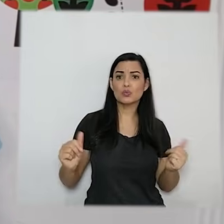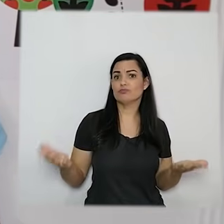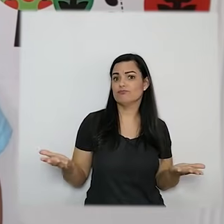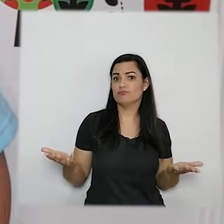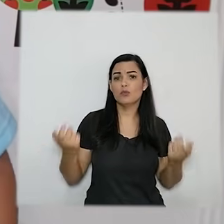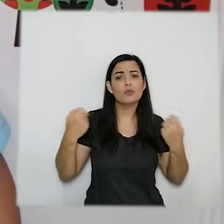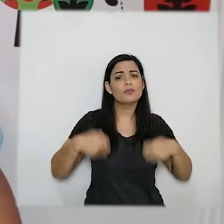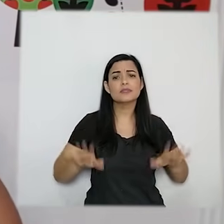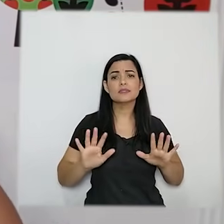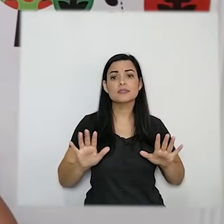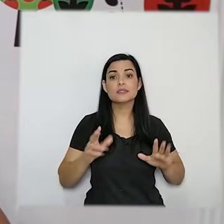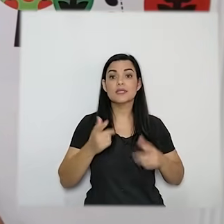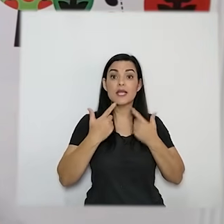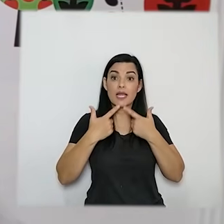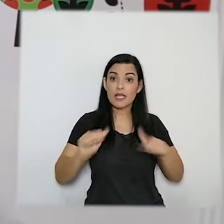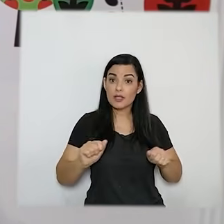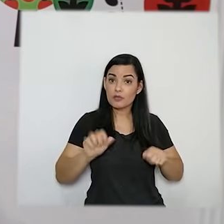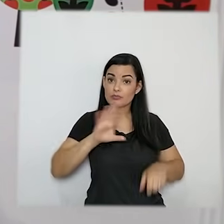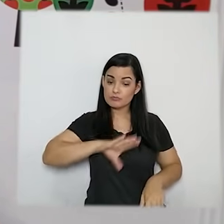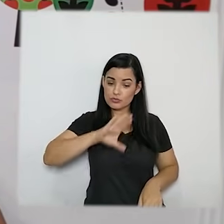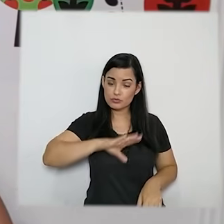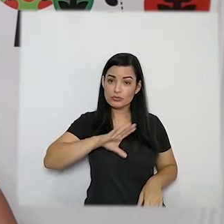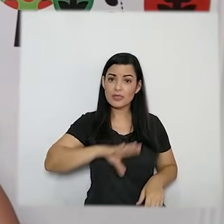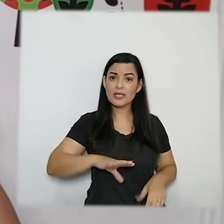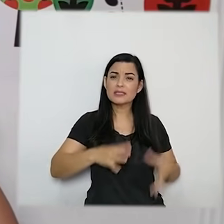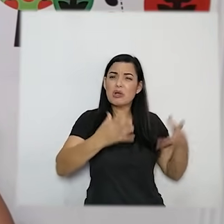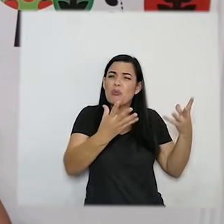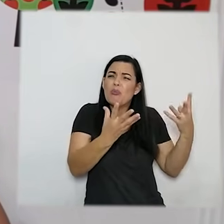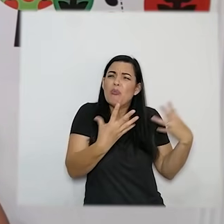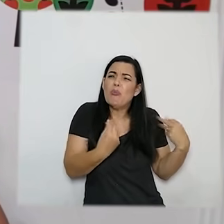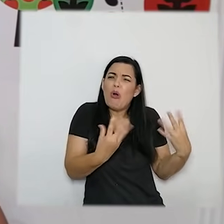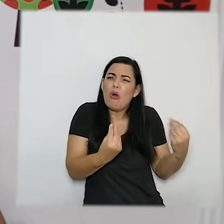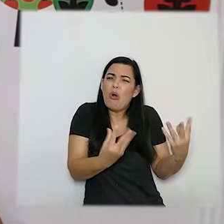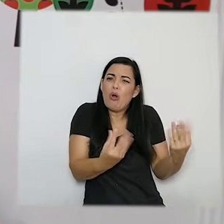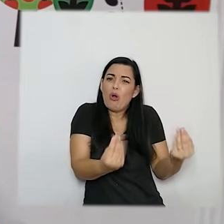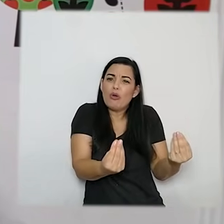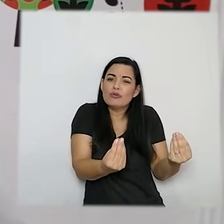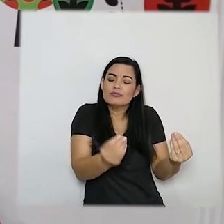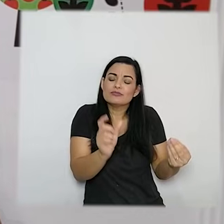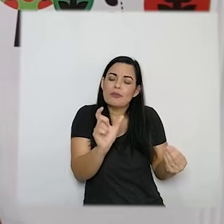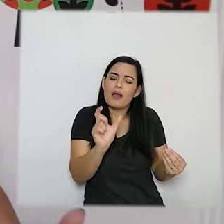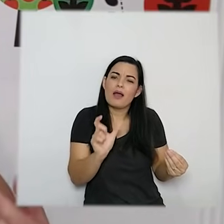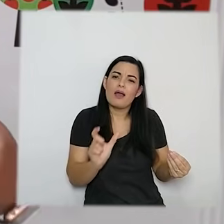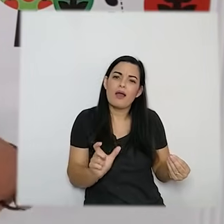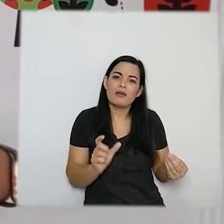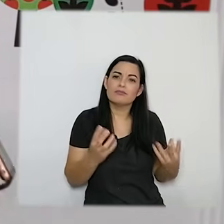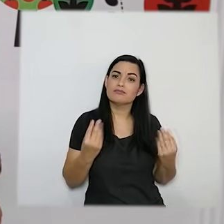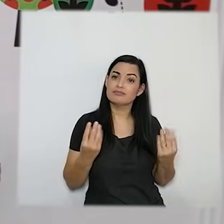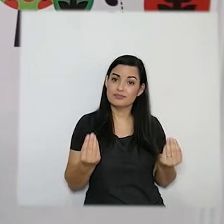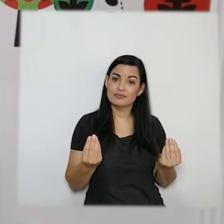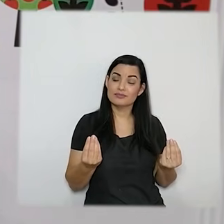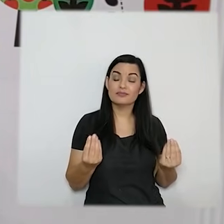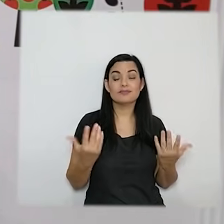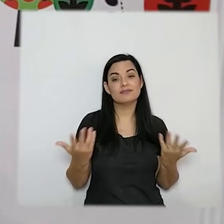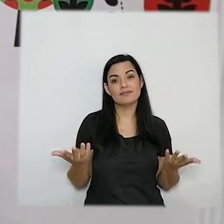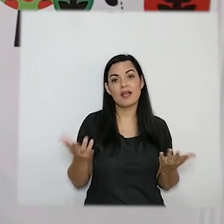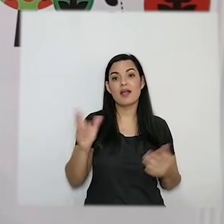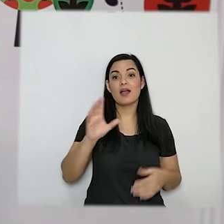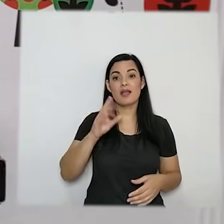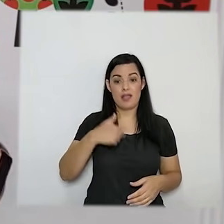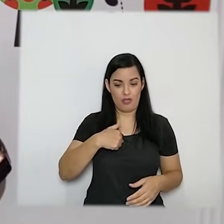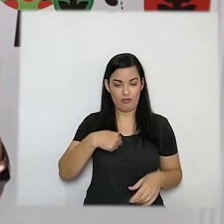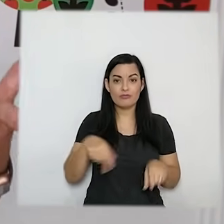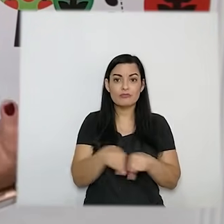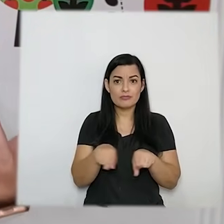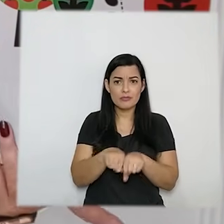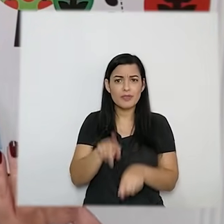palavras. A língua portuguesa, ela tem uma quantidade imensa de palavrinhas. Então, a Pro também, quando tem